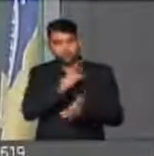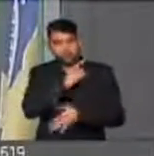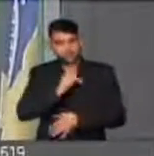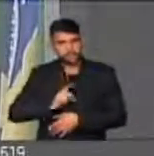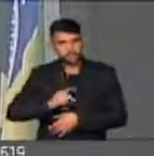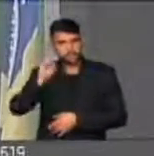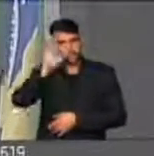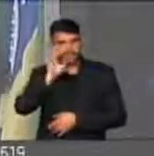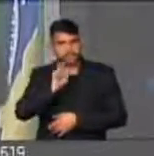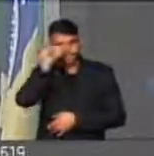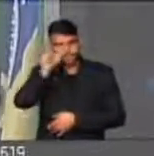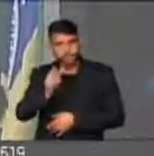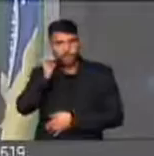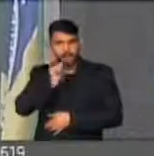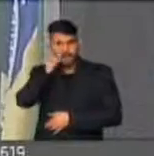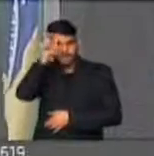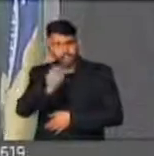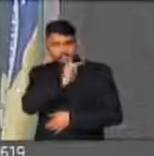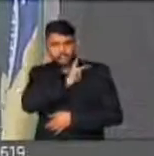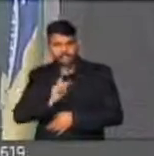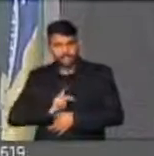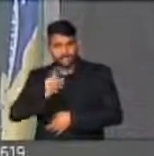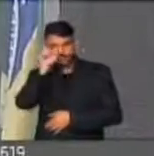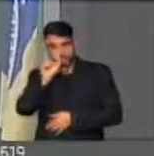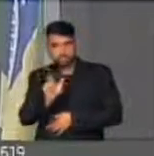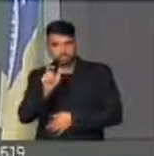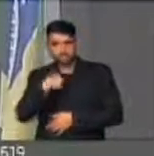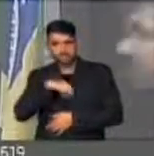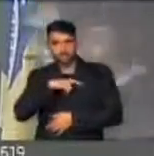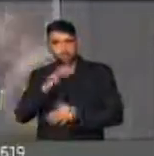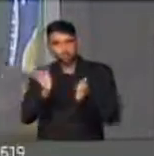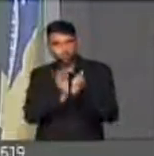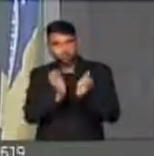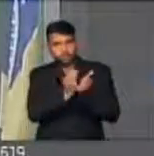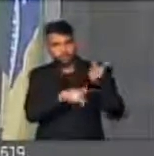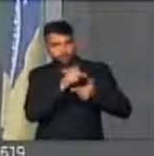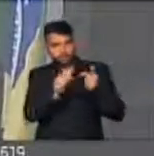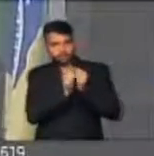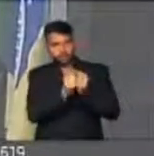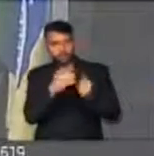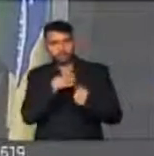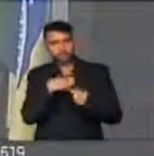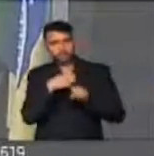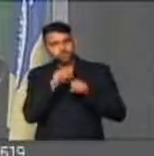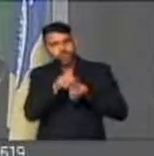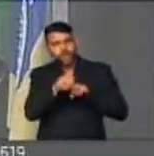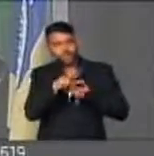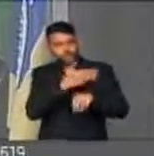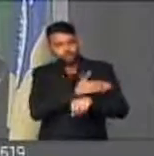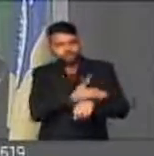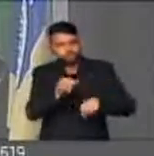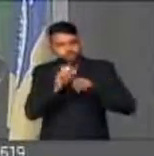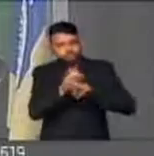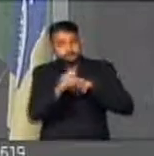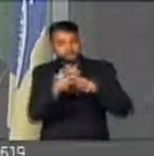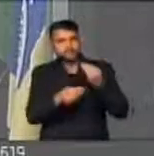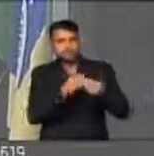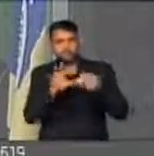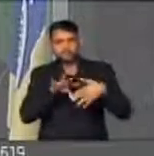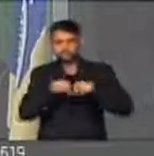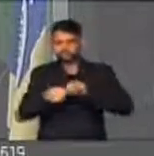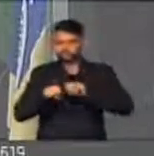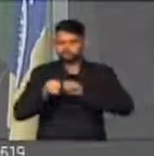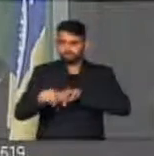da República, a presidente e seus comandados, com sentido de educação, com sentido de